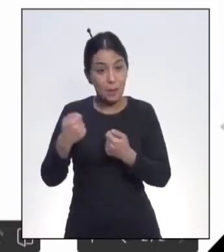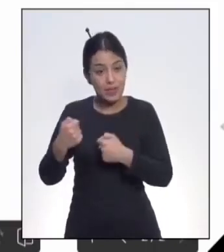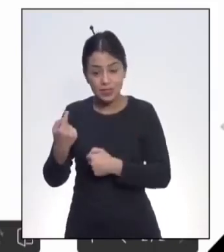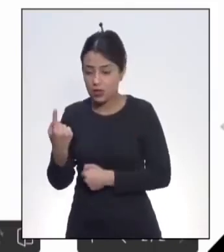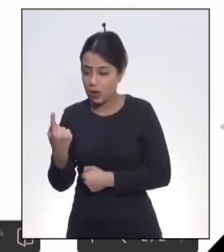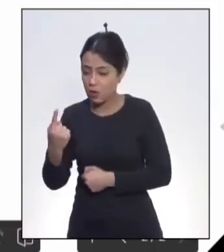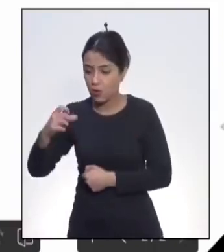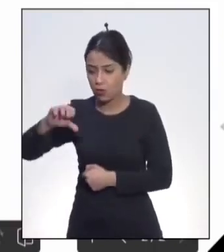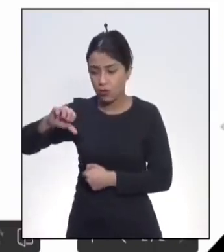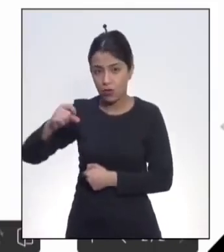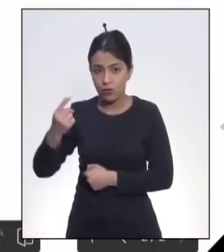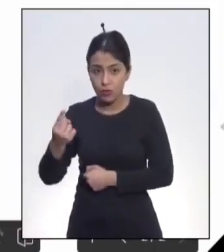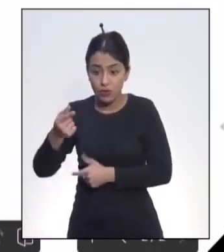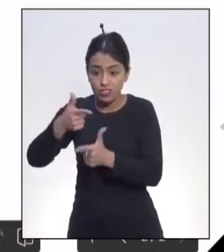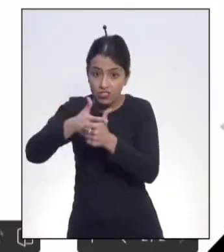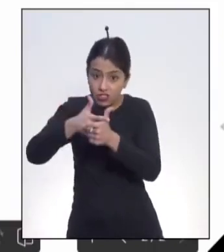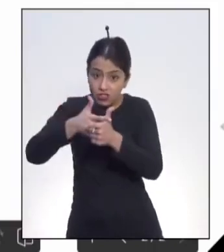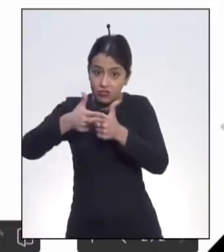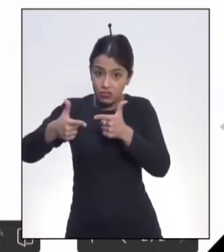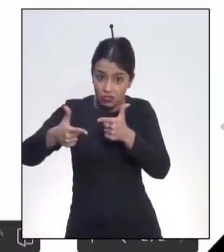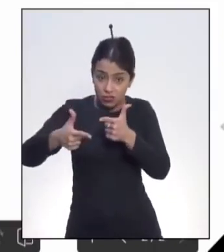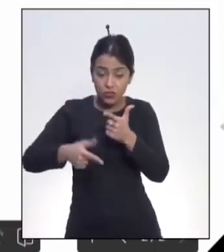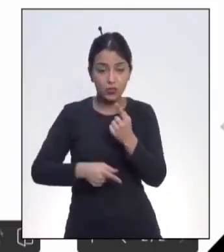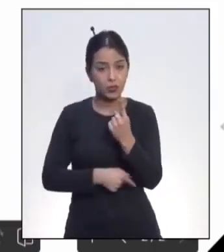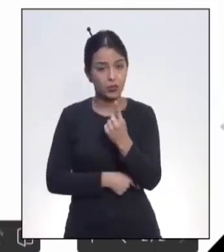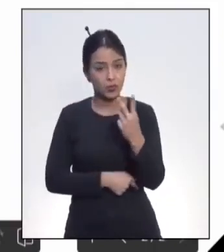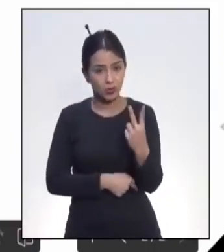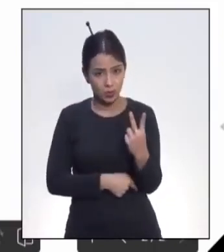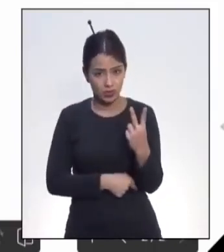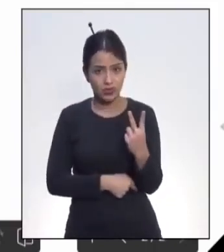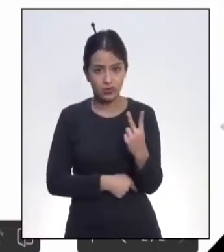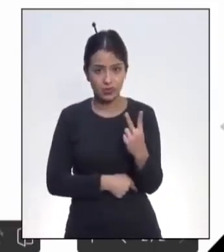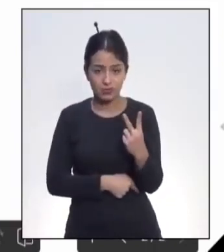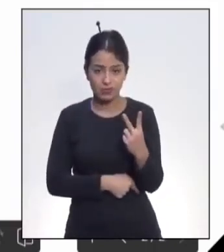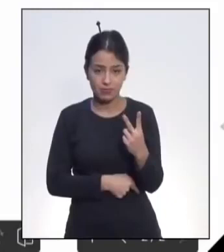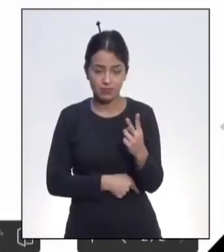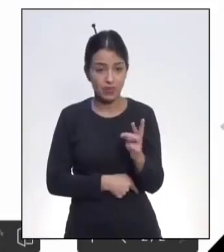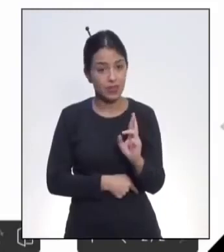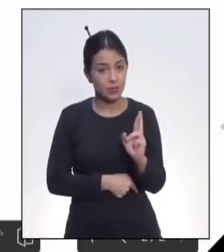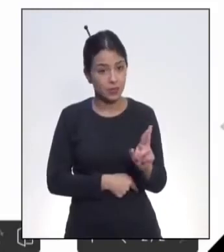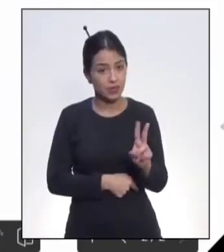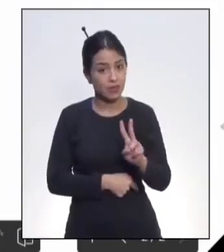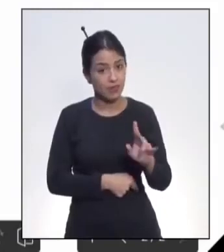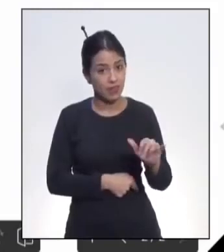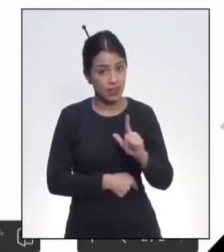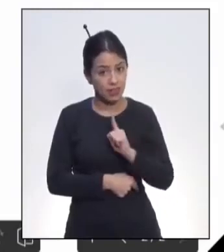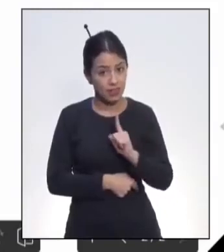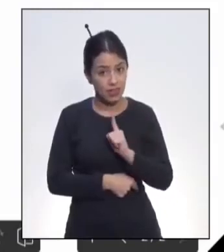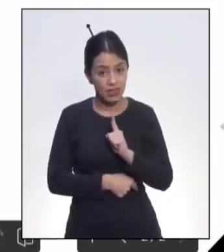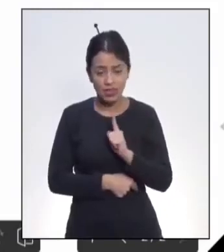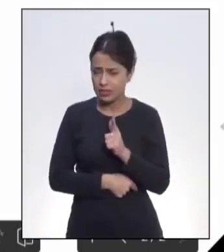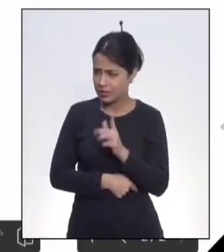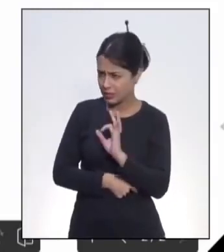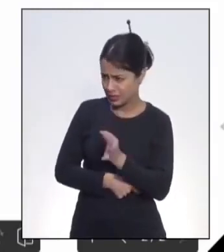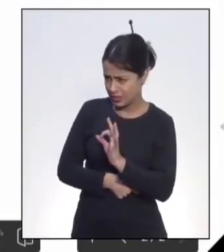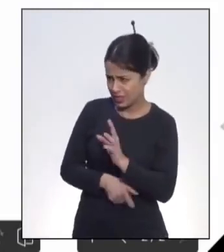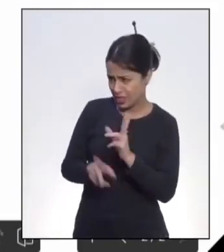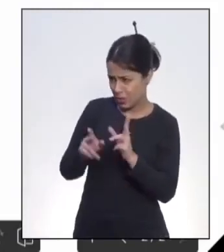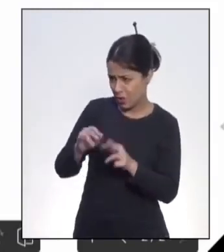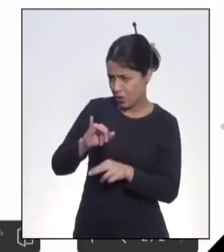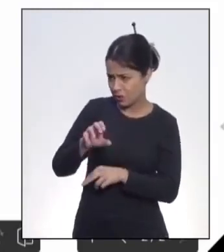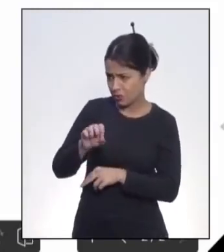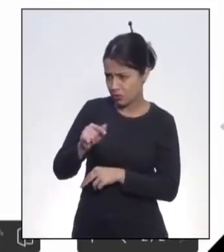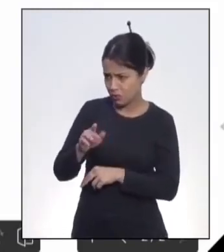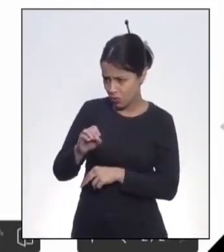por 12, nós vamos encontrar o quê? A quantidade de dúzias, correto? E aí, será que está relacionada a resposta do João Miguel, que eu